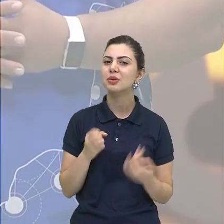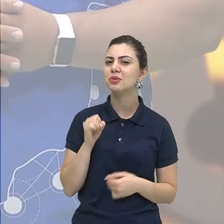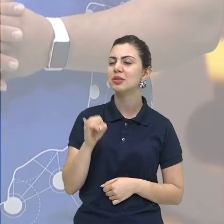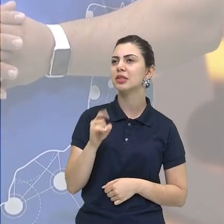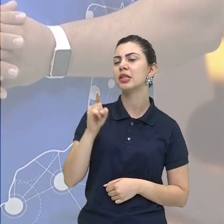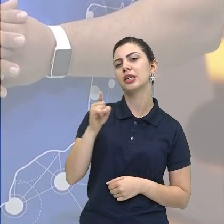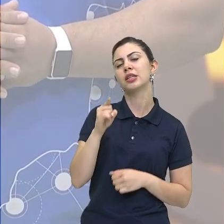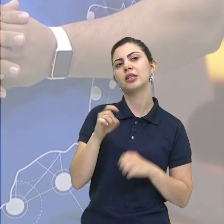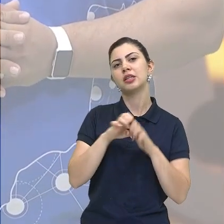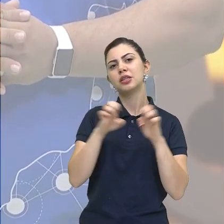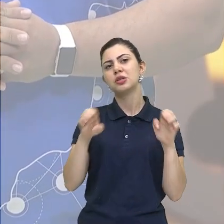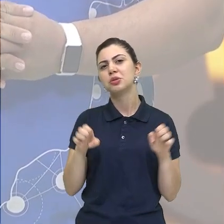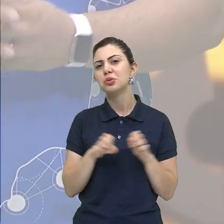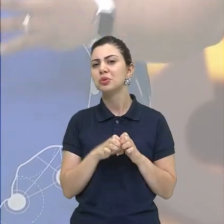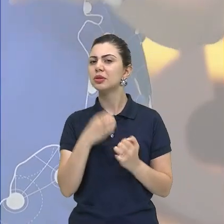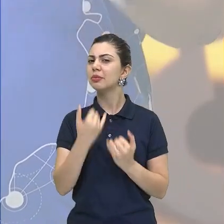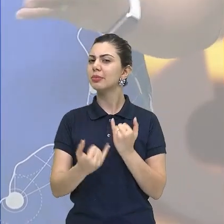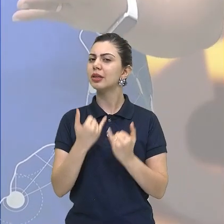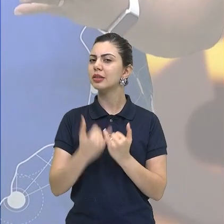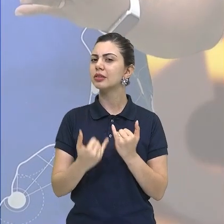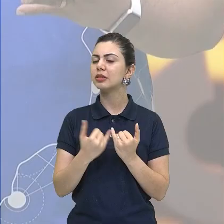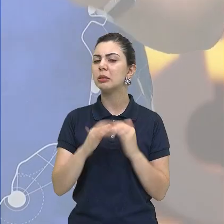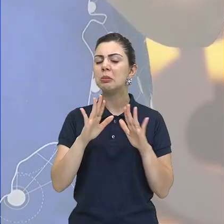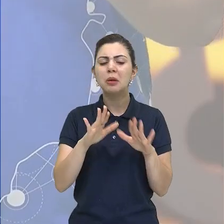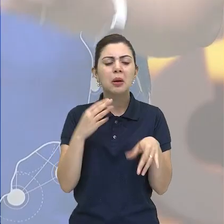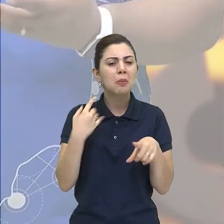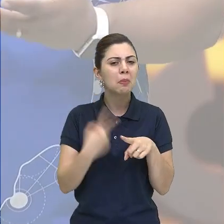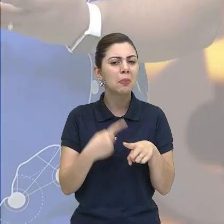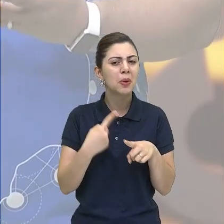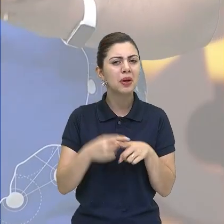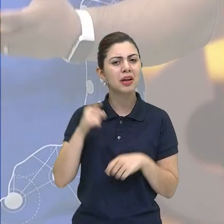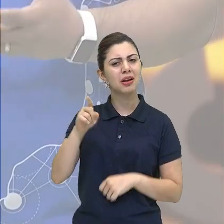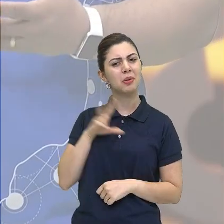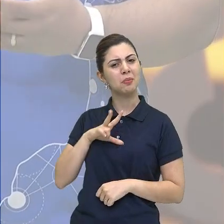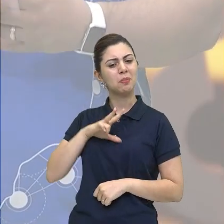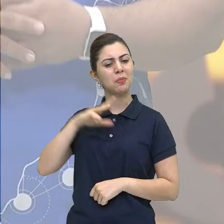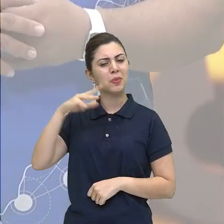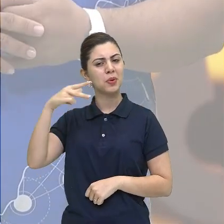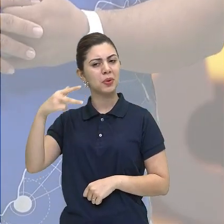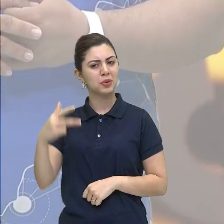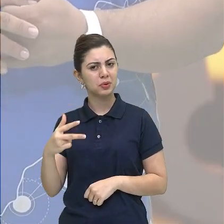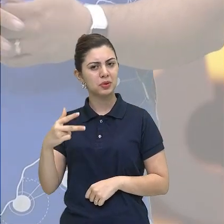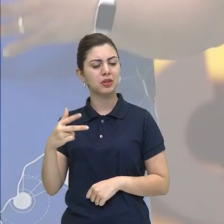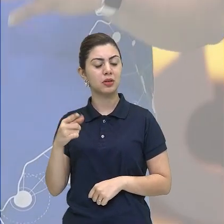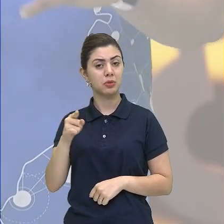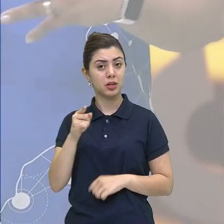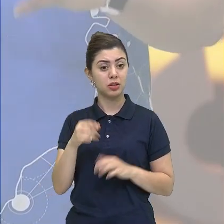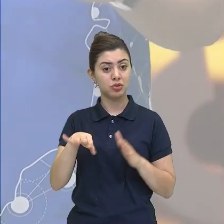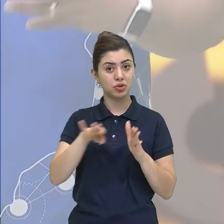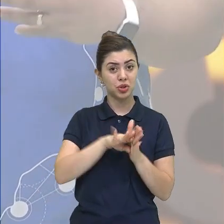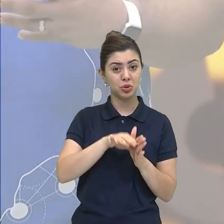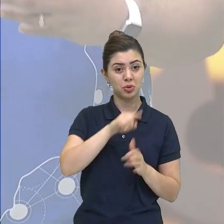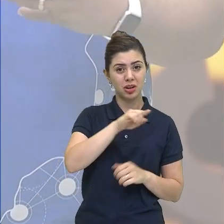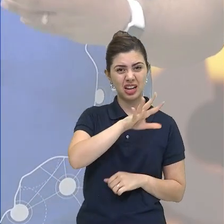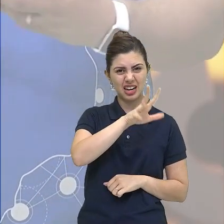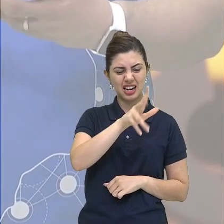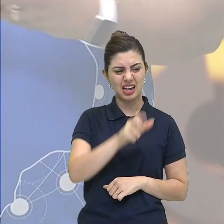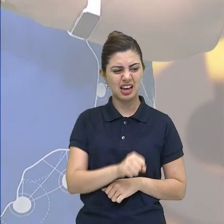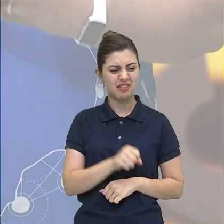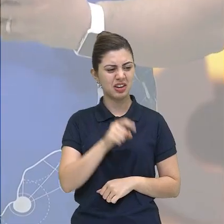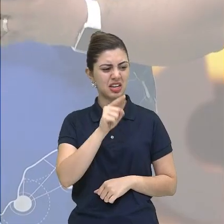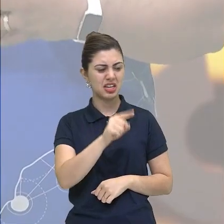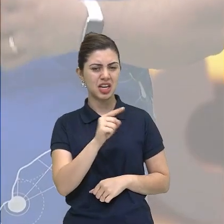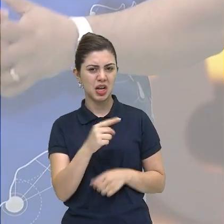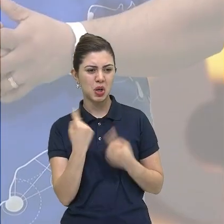uma organização semelhante, por que é então que os portugueses, também ao se chegar na África, condenaram as